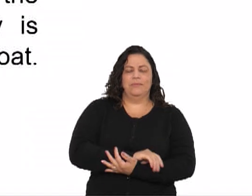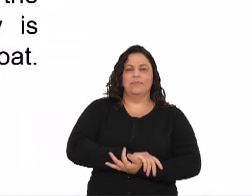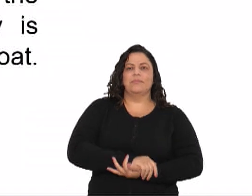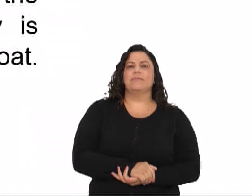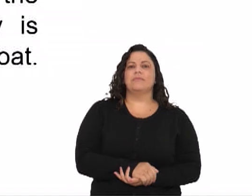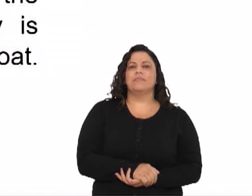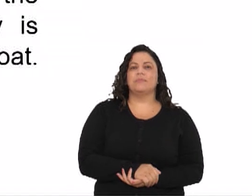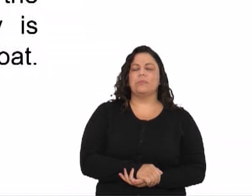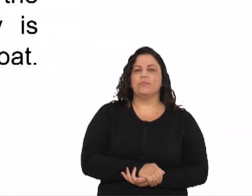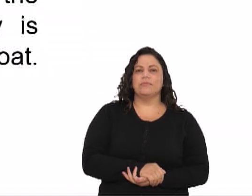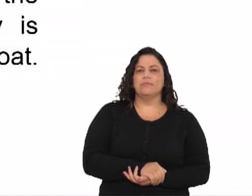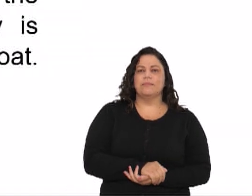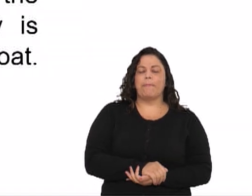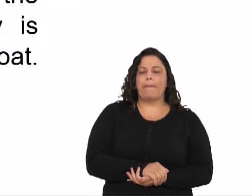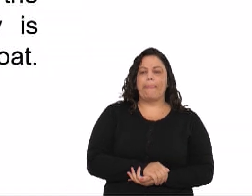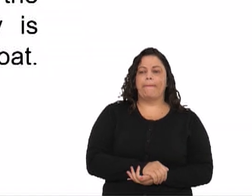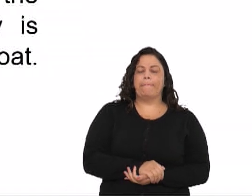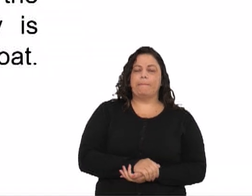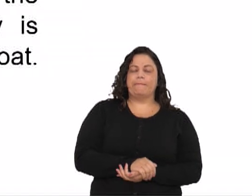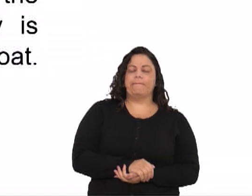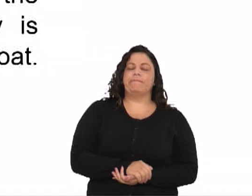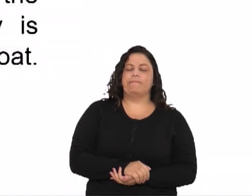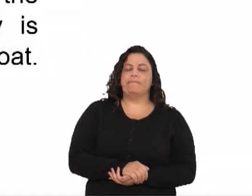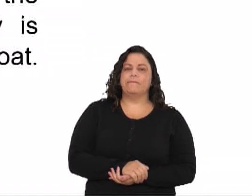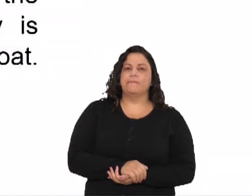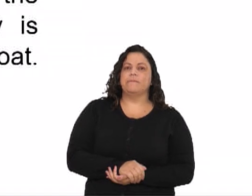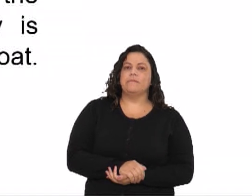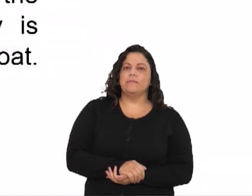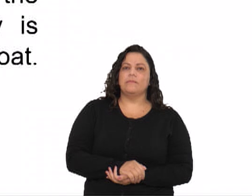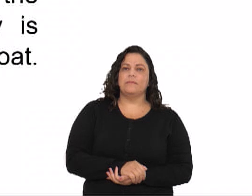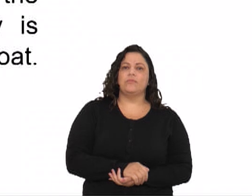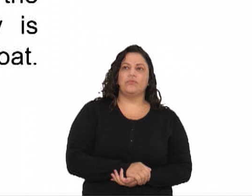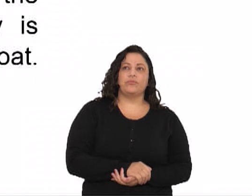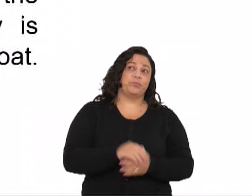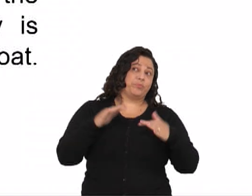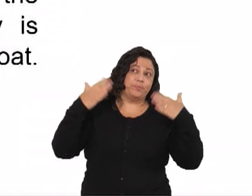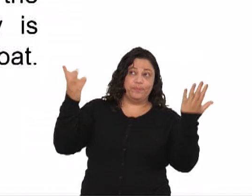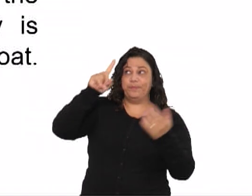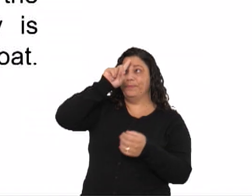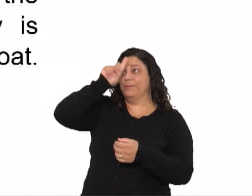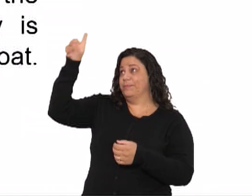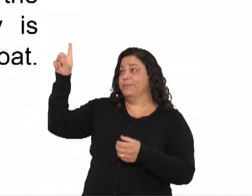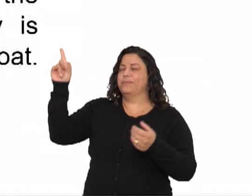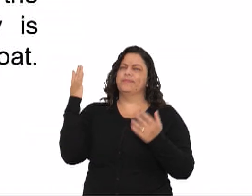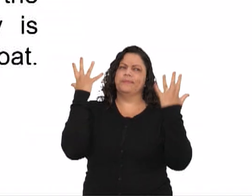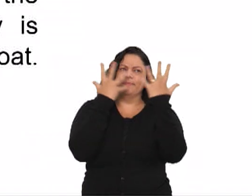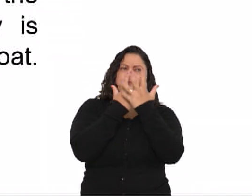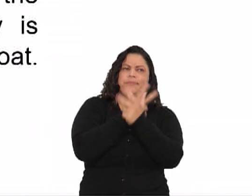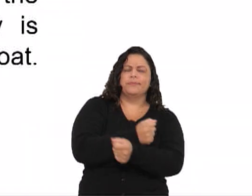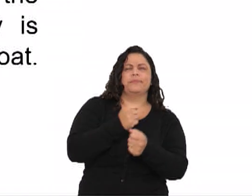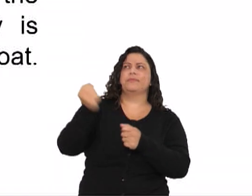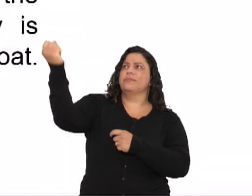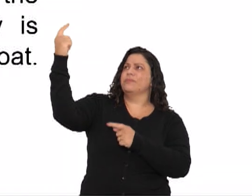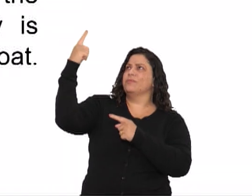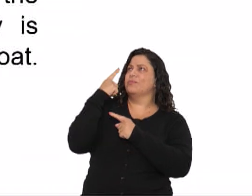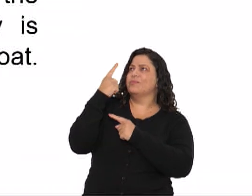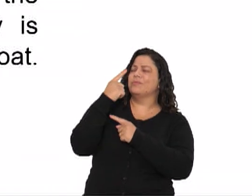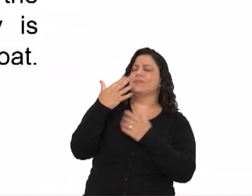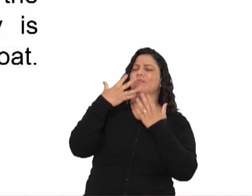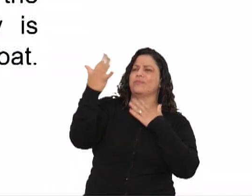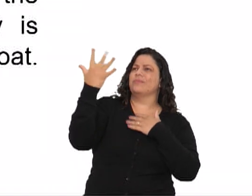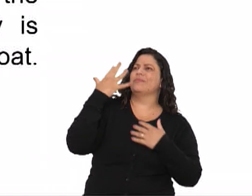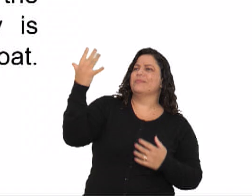So let's check it. Então, Paul is my cousin. O Paul é o meu primo. He is eating a sandwich.